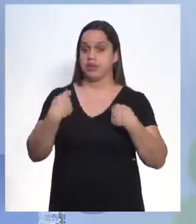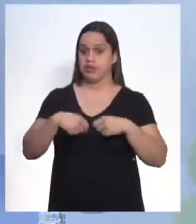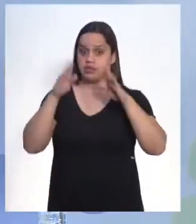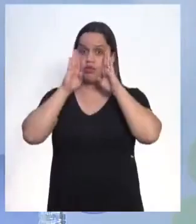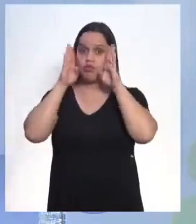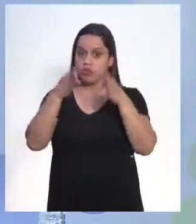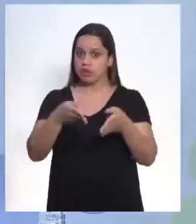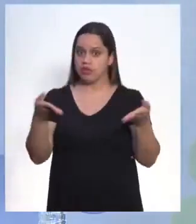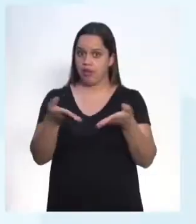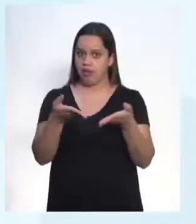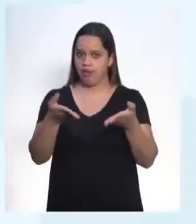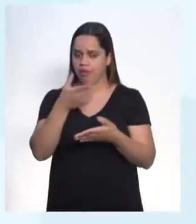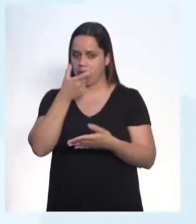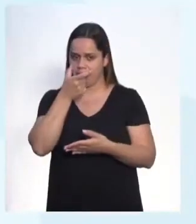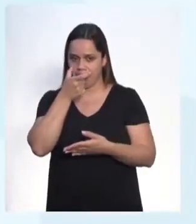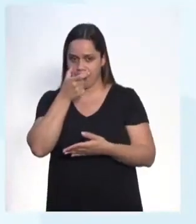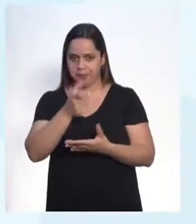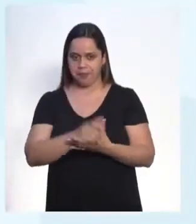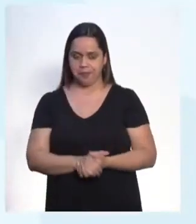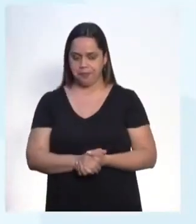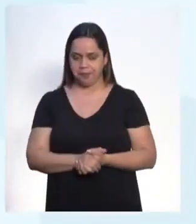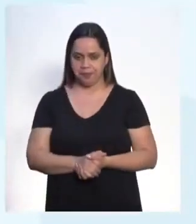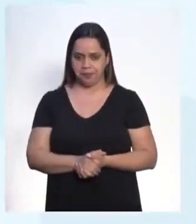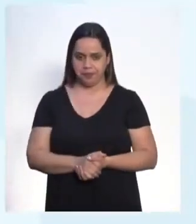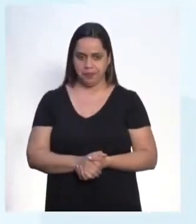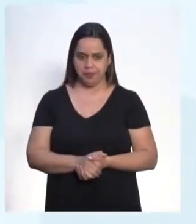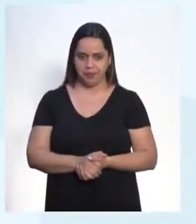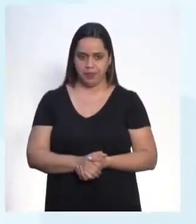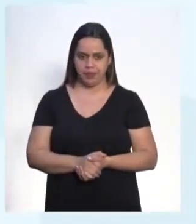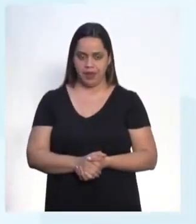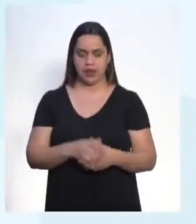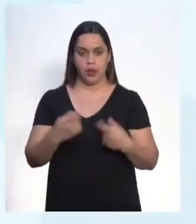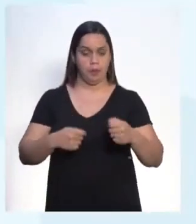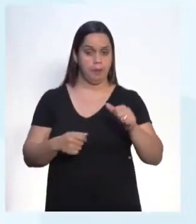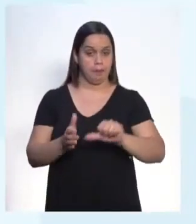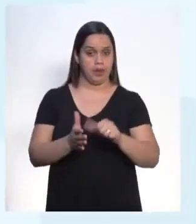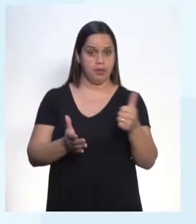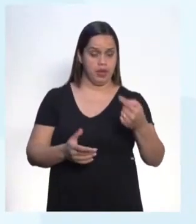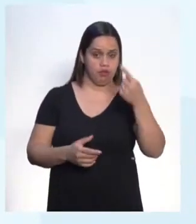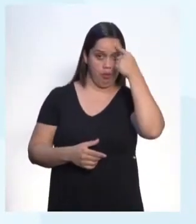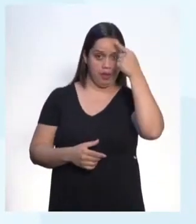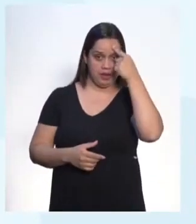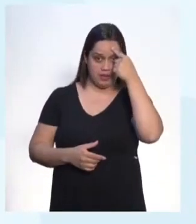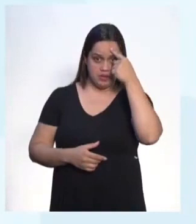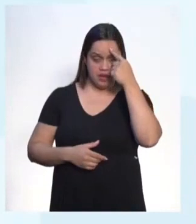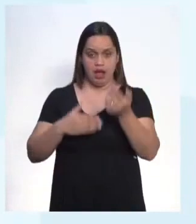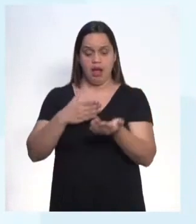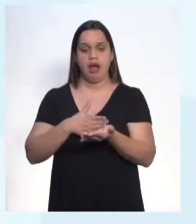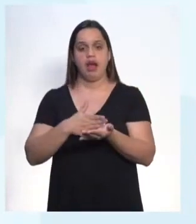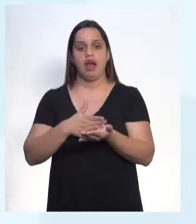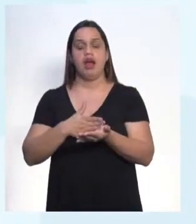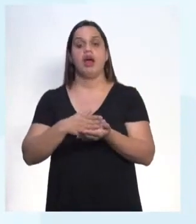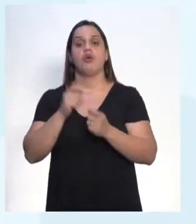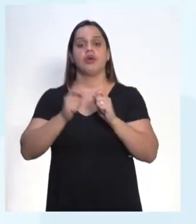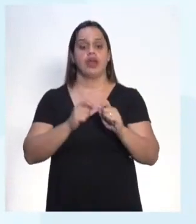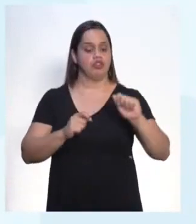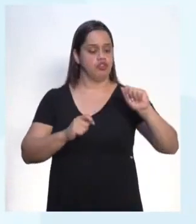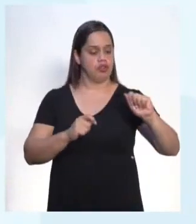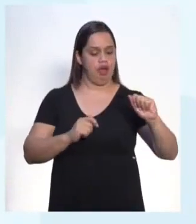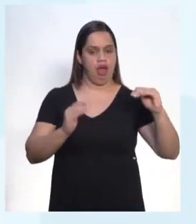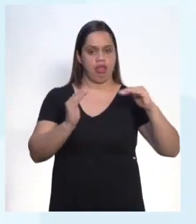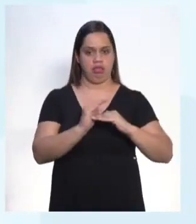concentração. Primeiro, eu vou pensar na ida. Na ida de A até